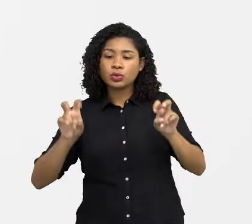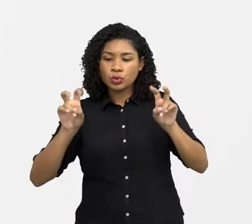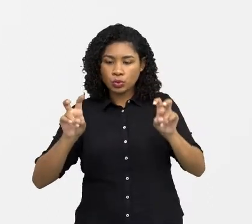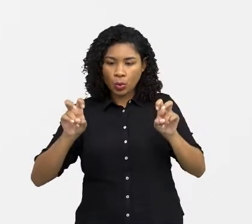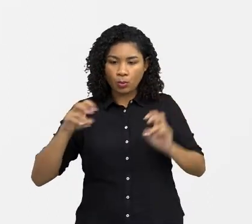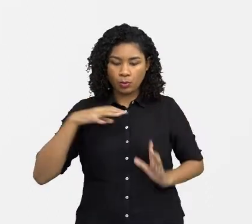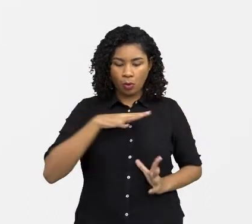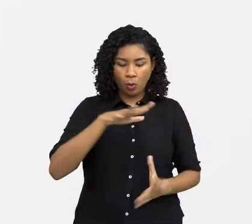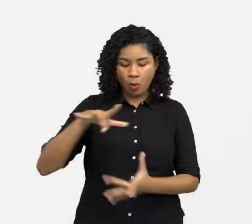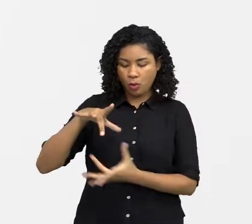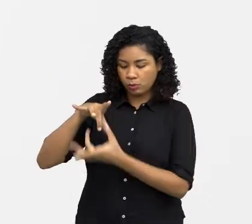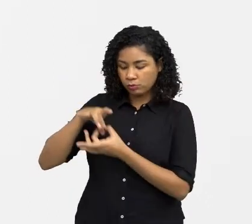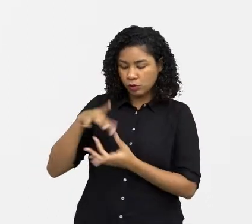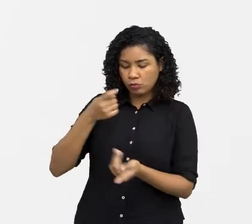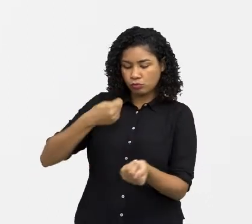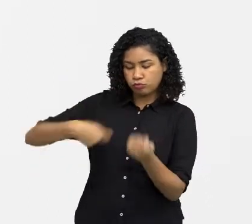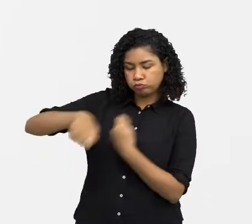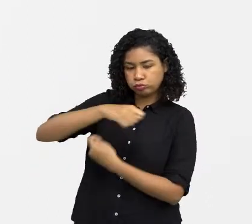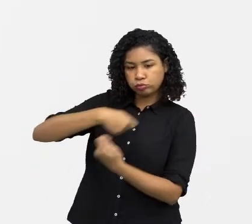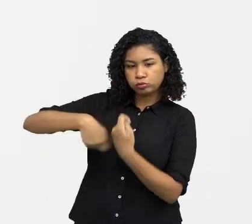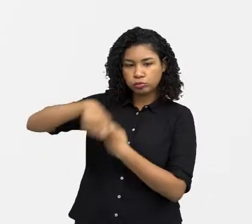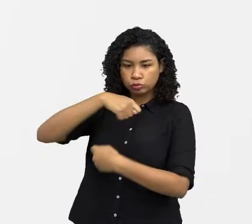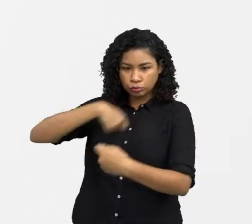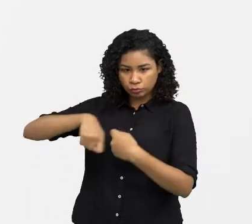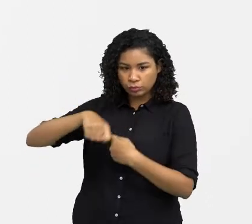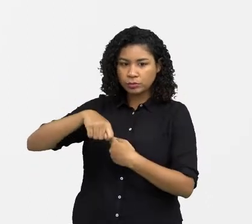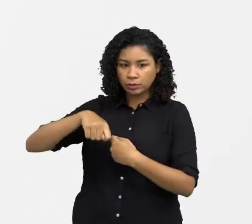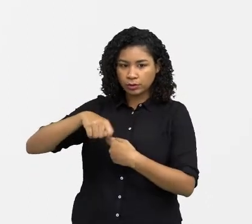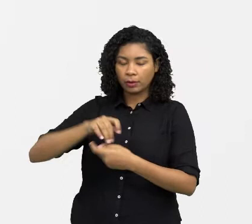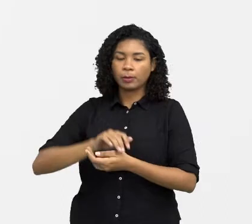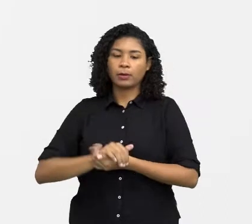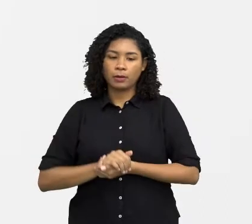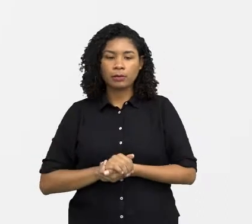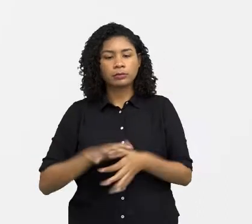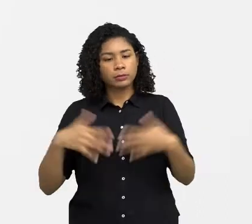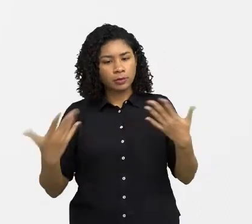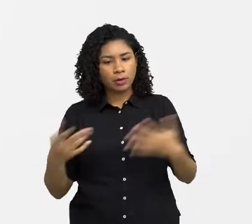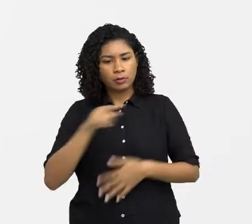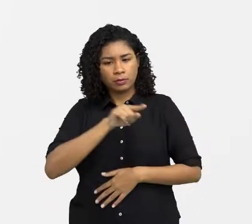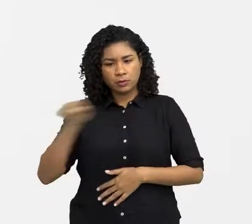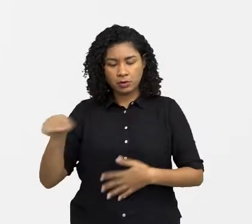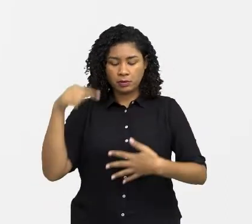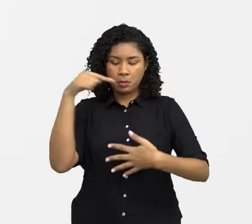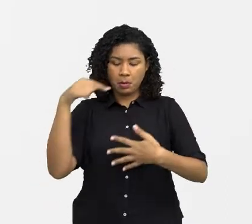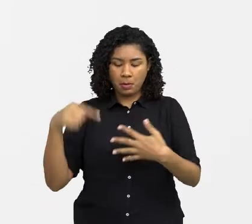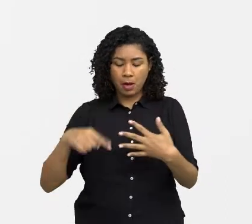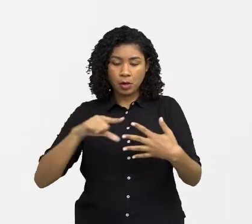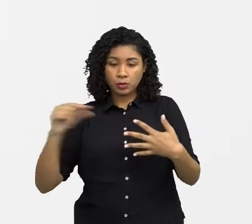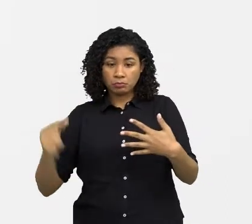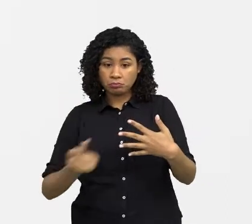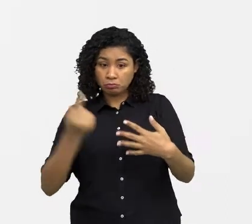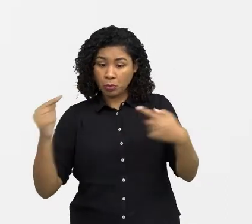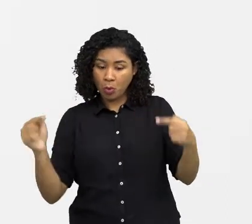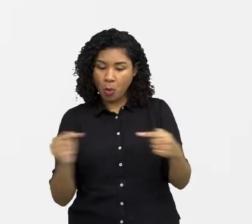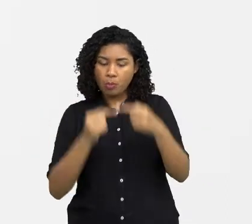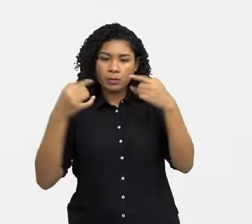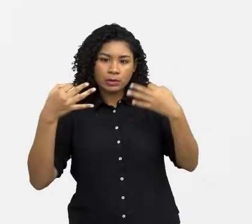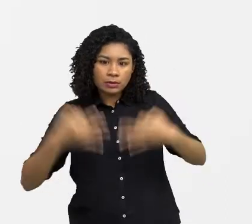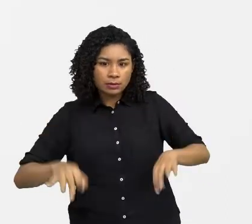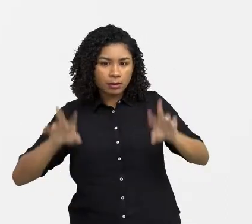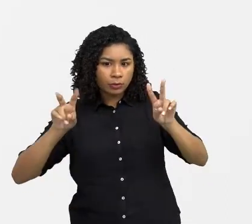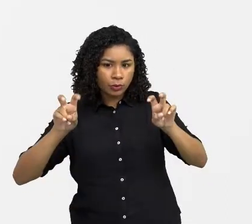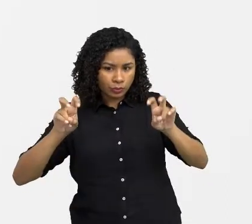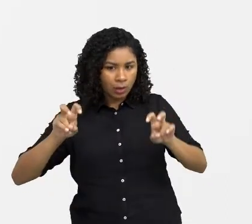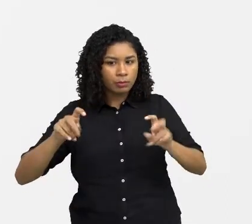economia globalizada, dois pontos. E aí você vai marcar a alternativa correta que complete aí a sentença, ou seja, que traga